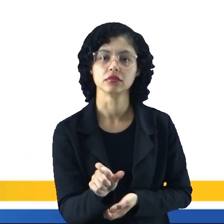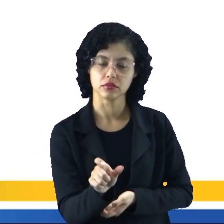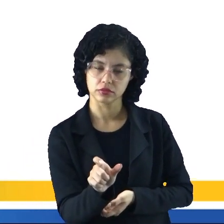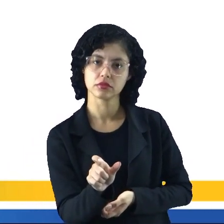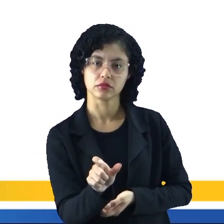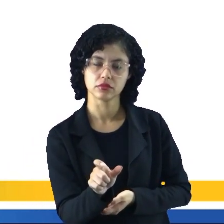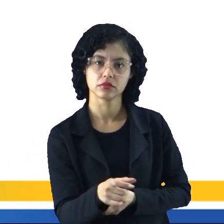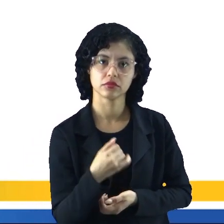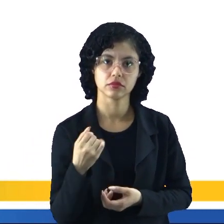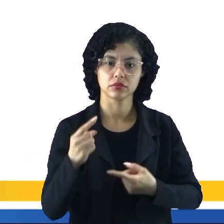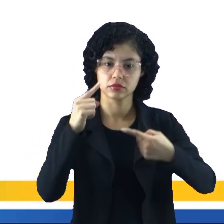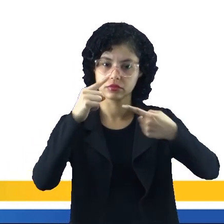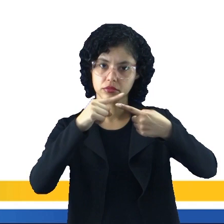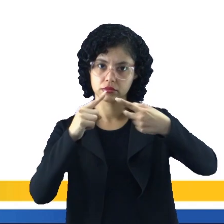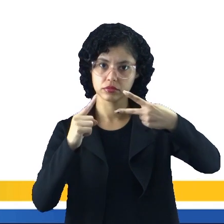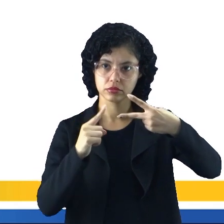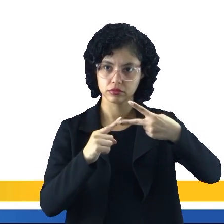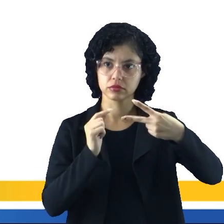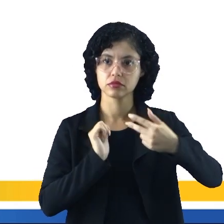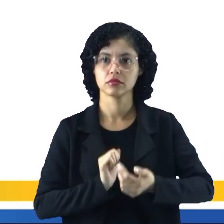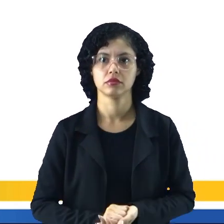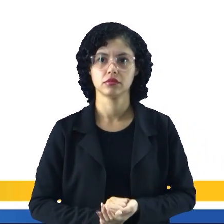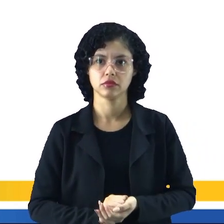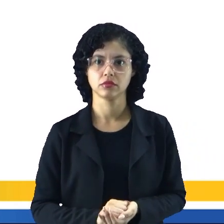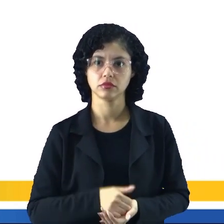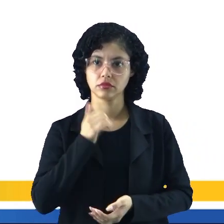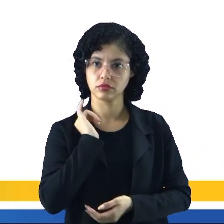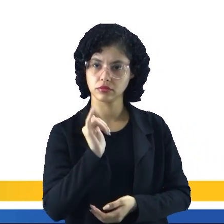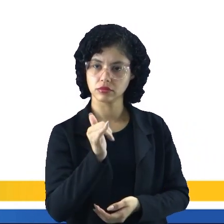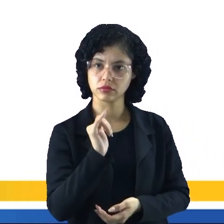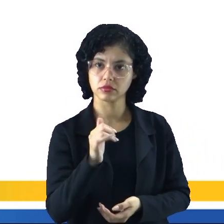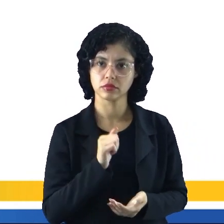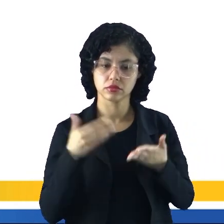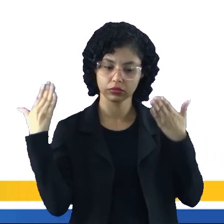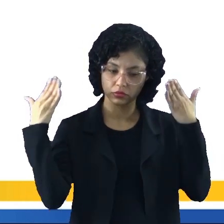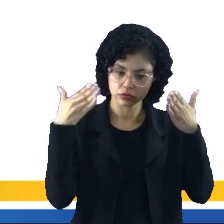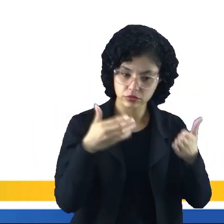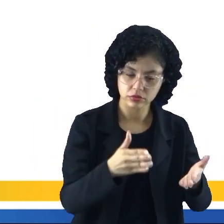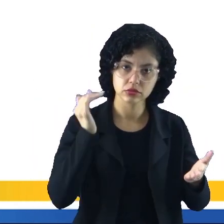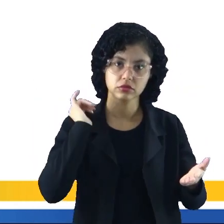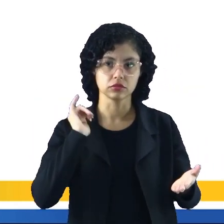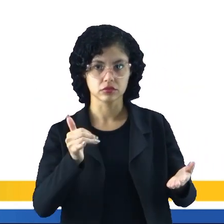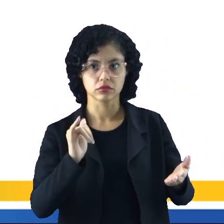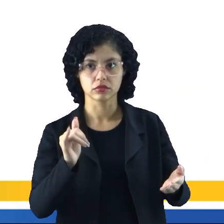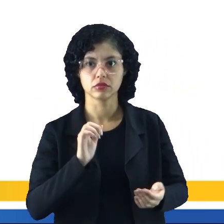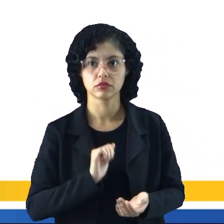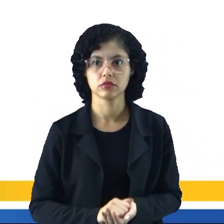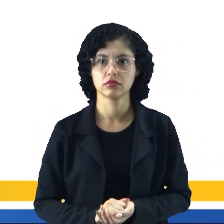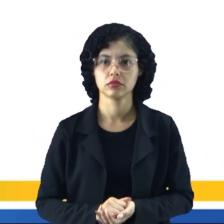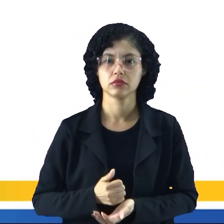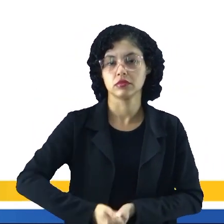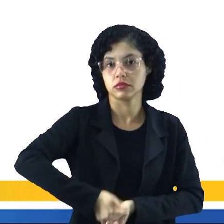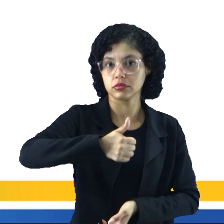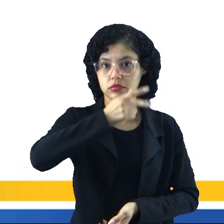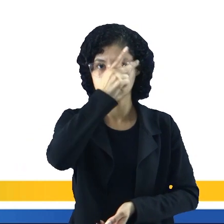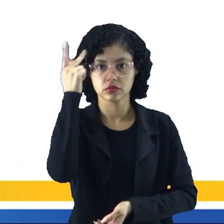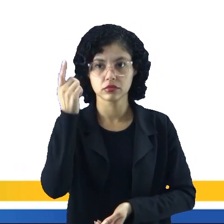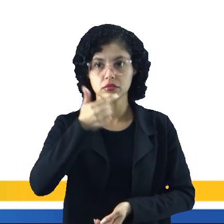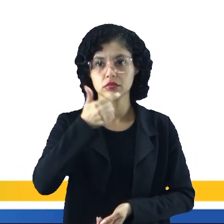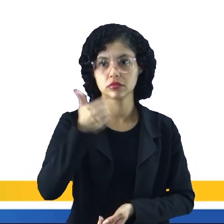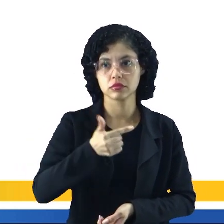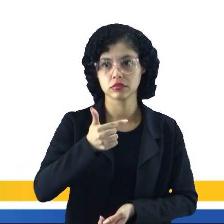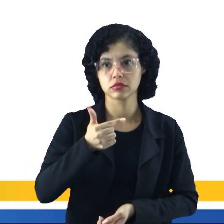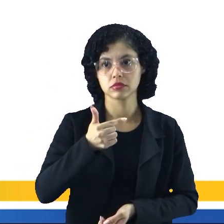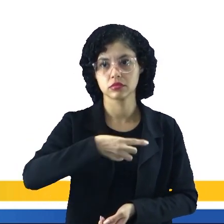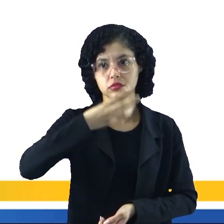né pode ser principais secundários narrador ou foco narrativo como é conhecido né o narrador que ele pode ser em primeira